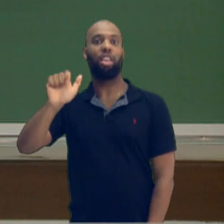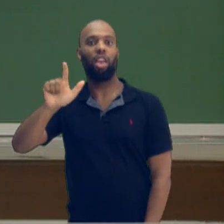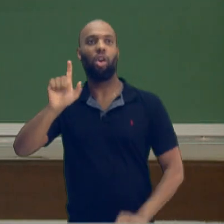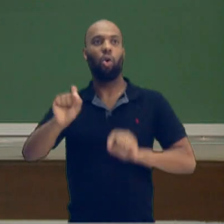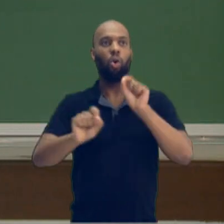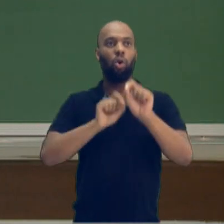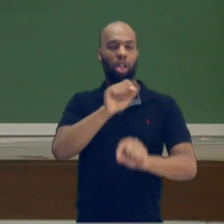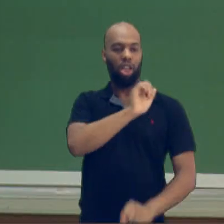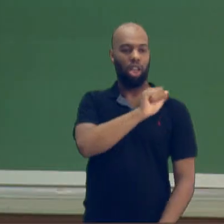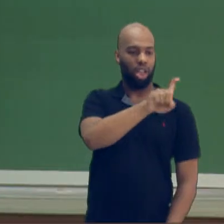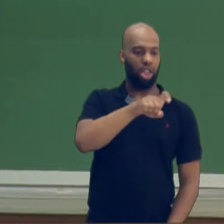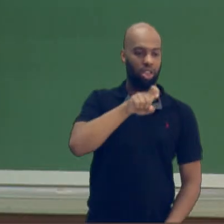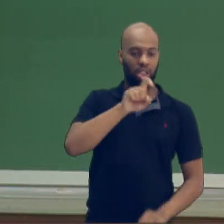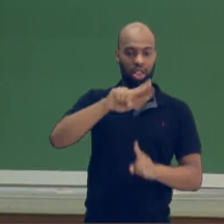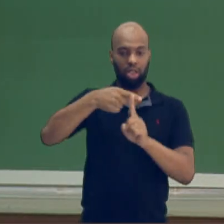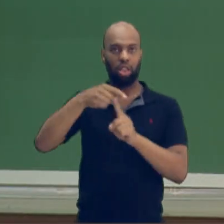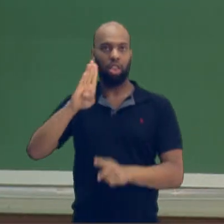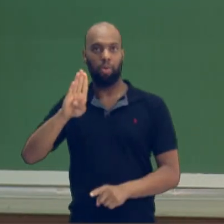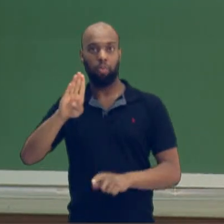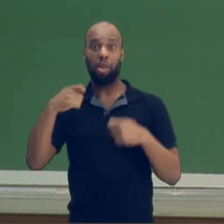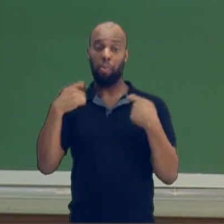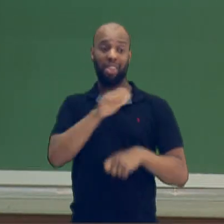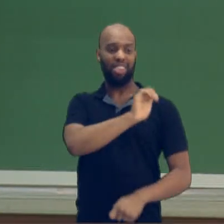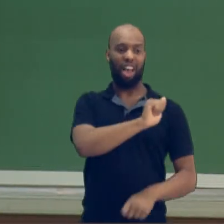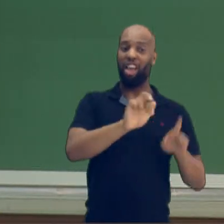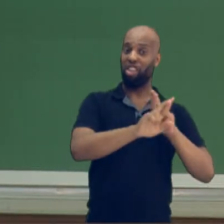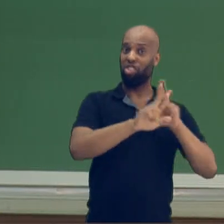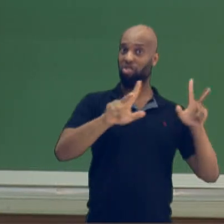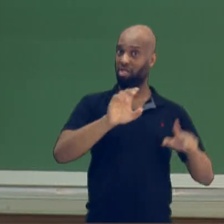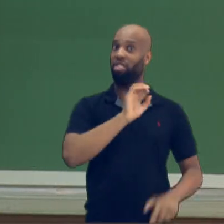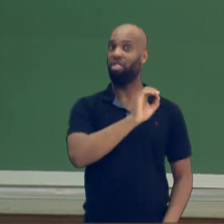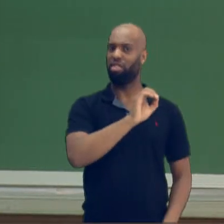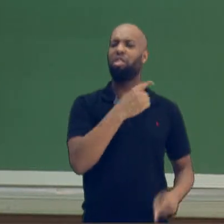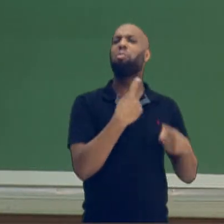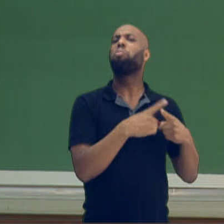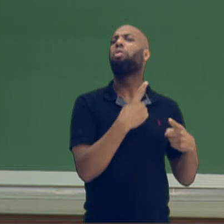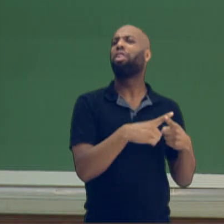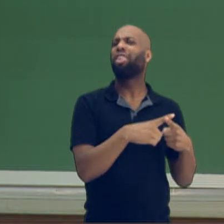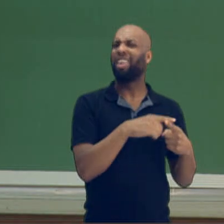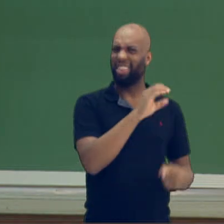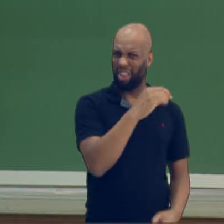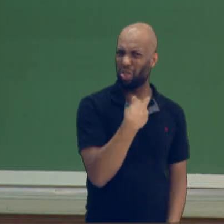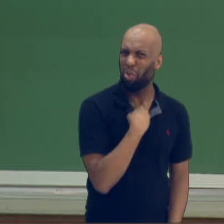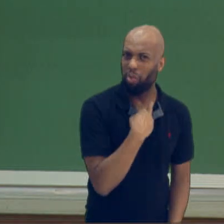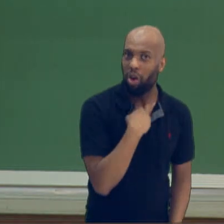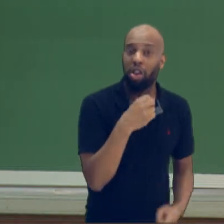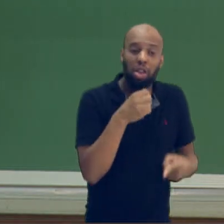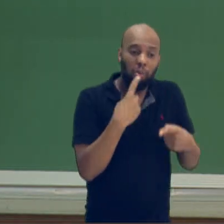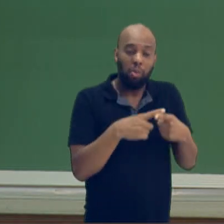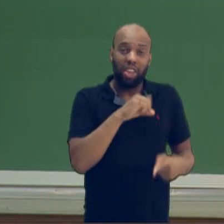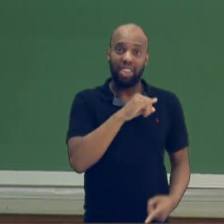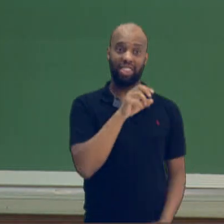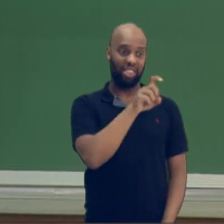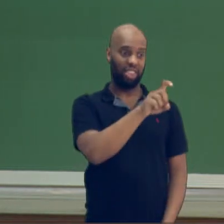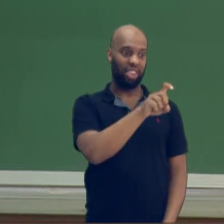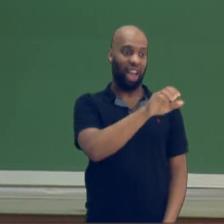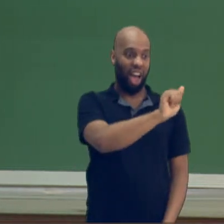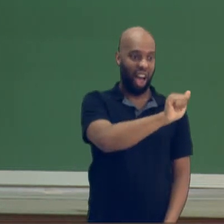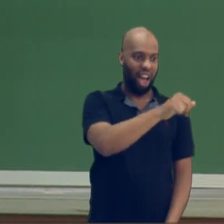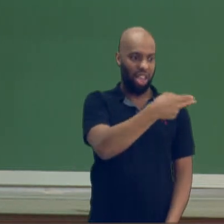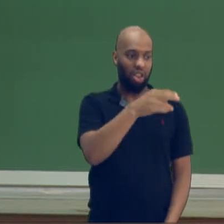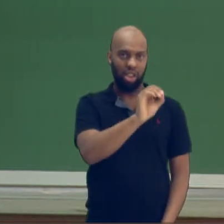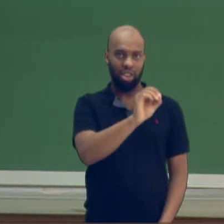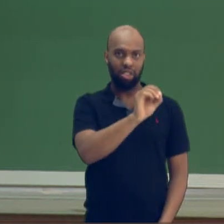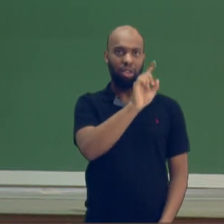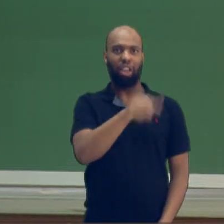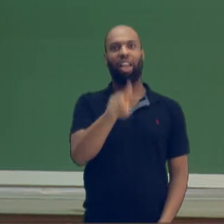b, com a diferente de zero. Por que o a tem que ser diferente de zero? Porque senão some o termo x, né? Se a gente substituir